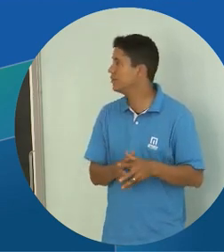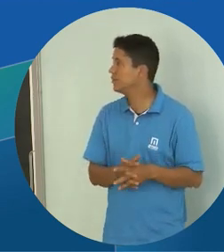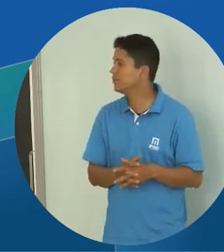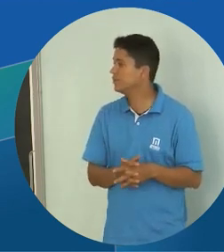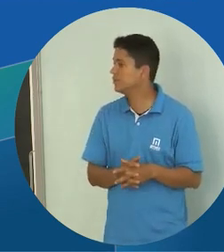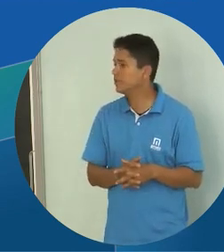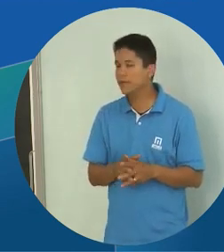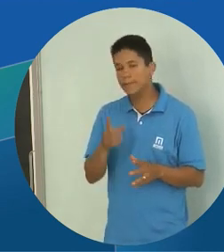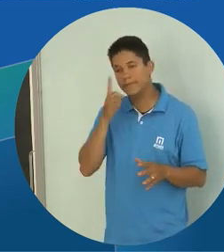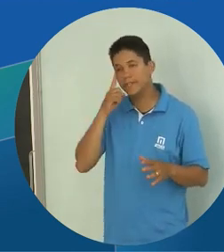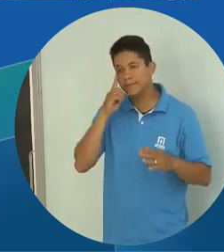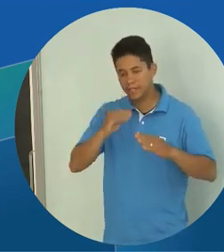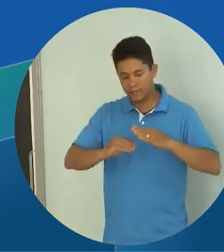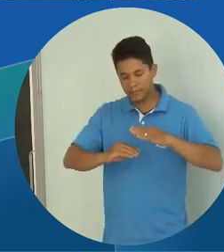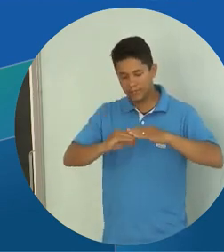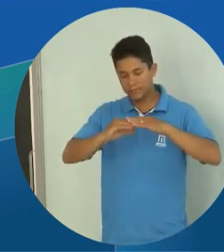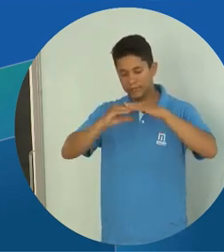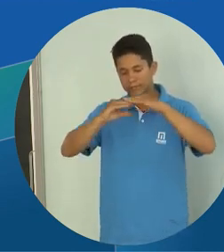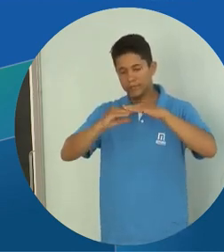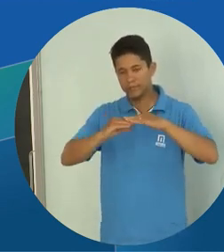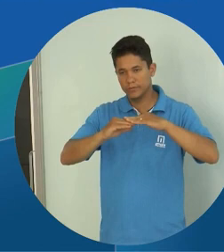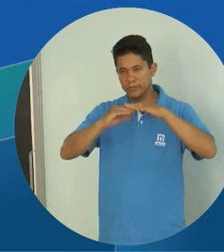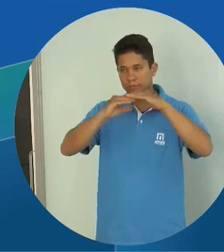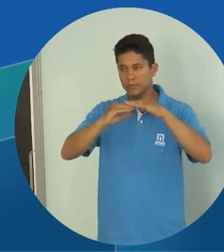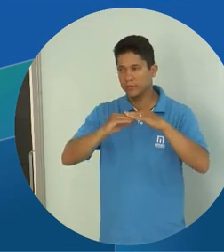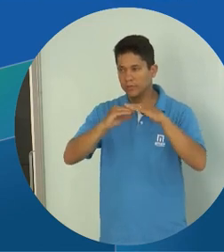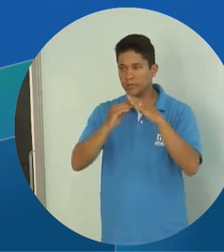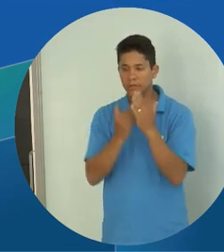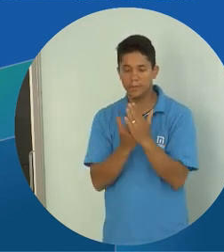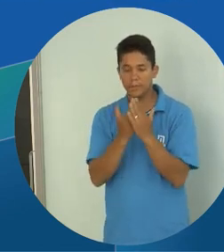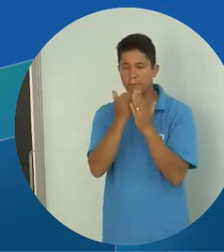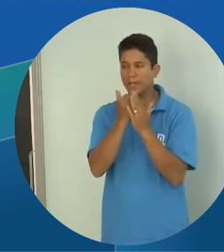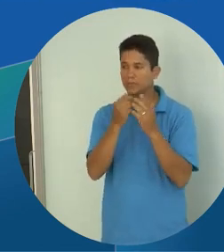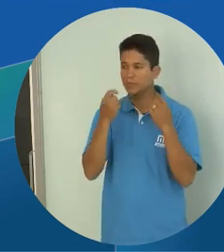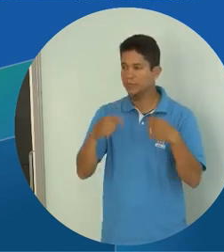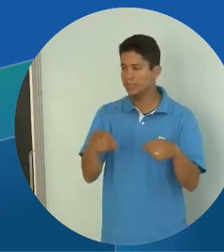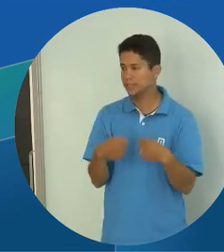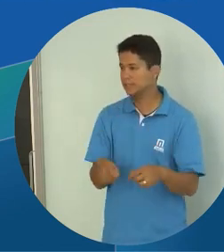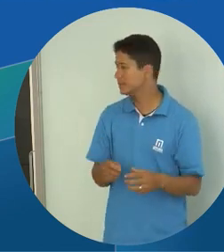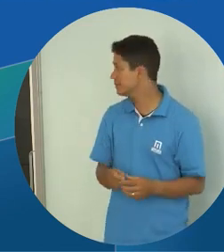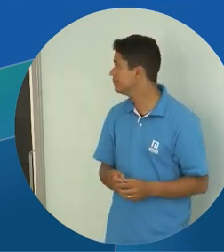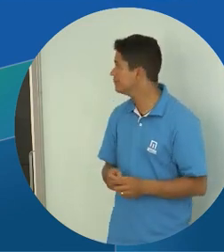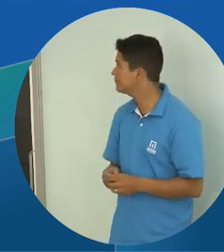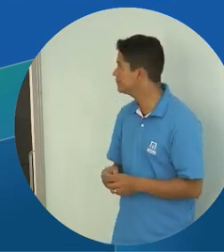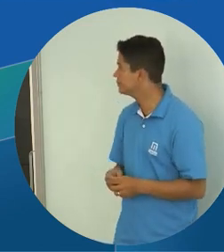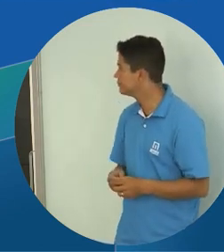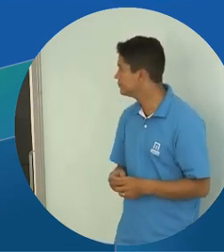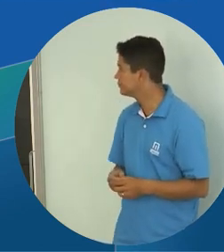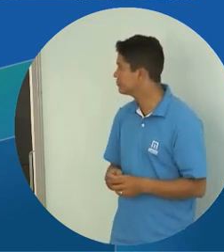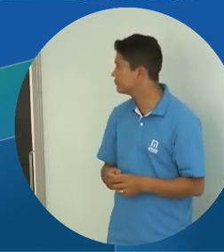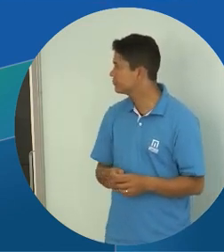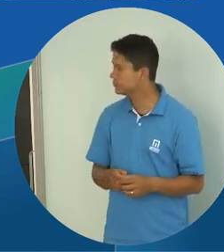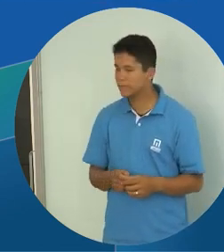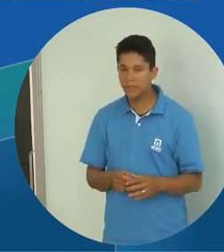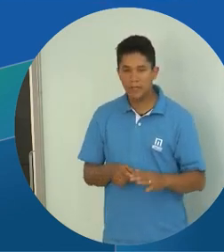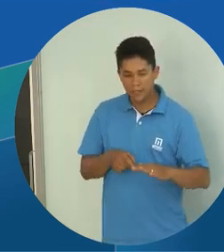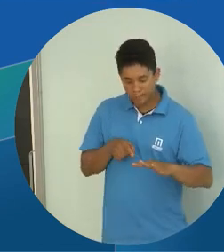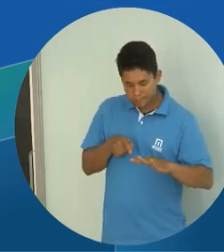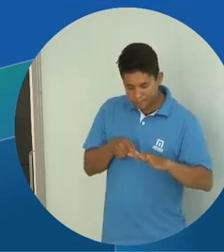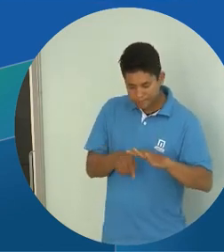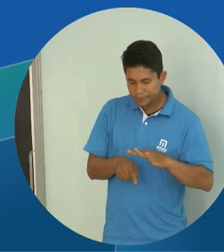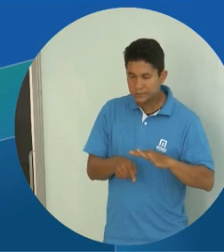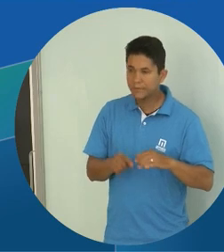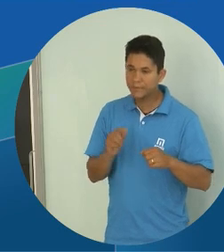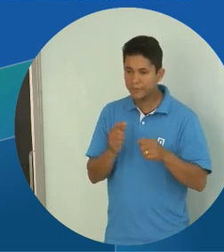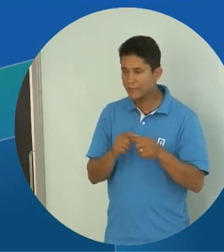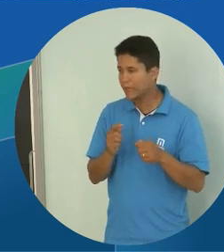ter esse descontrole de, né, subir mais que o necessário. E aí as injeções foram feitas.